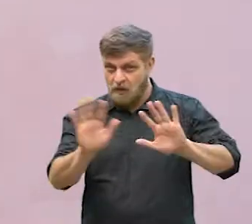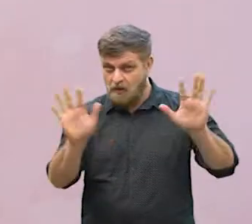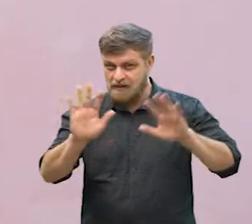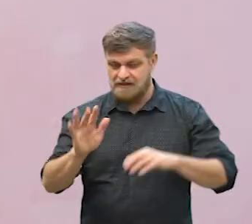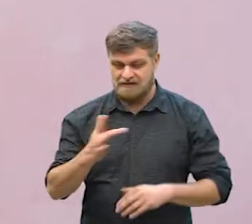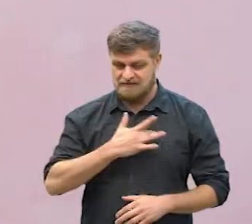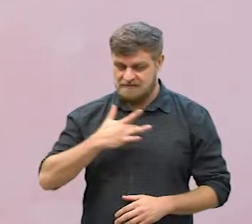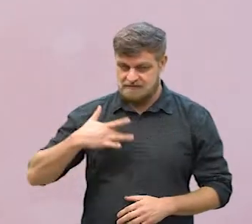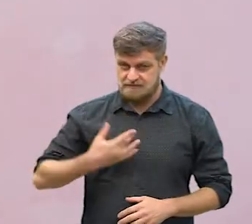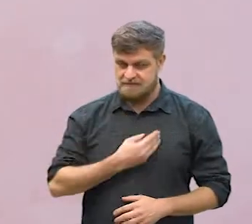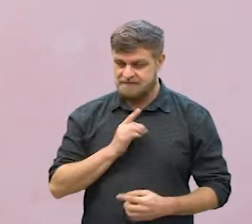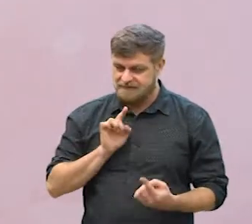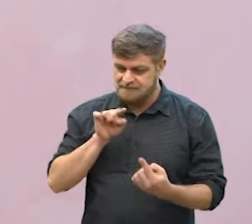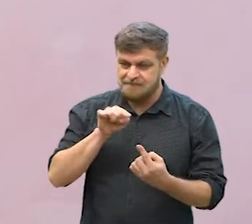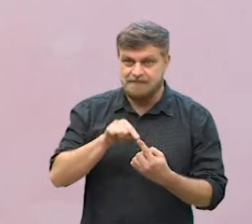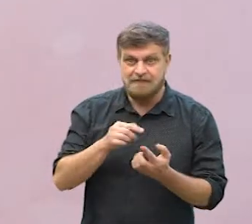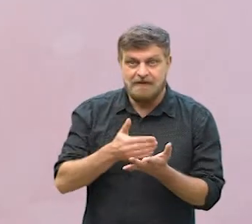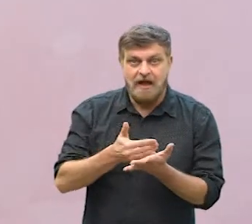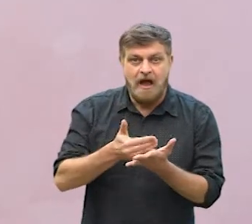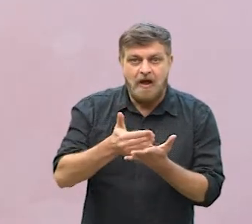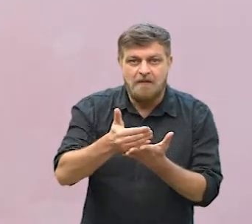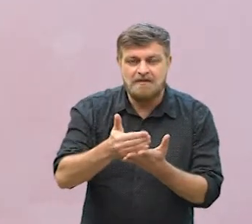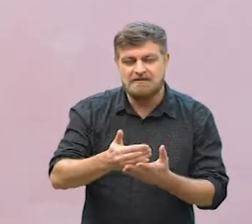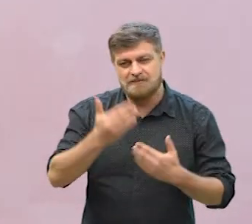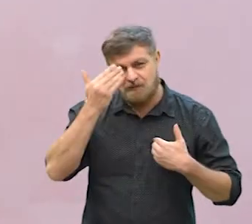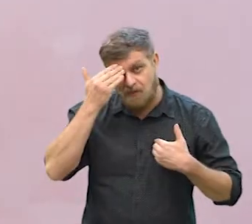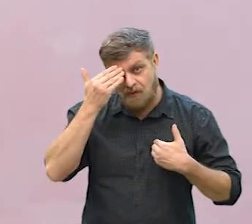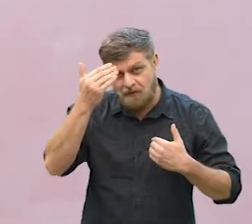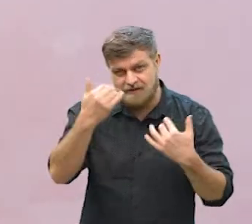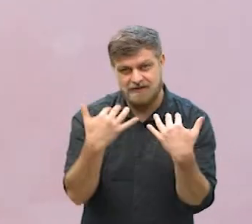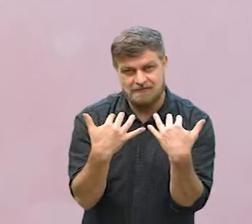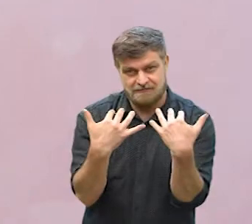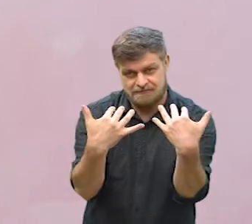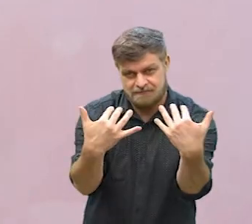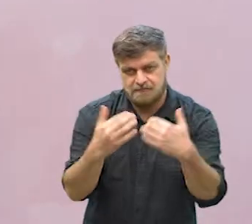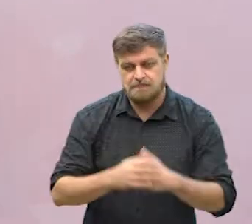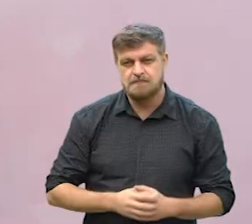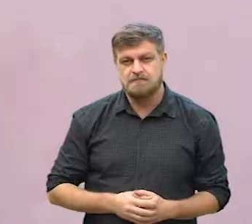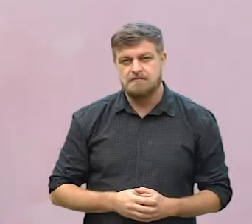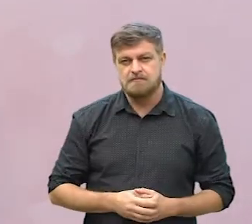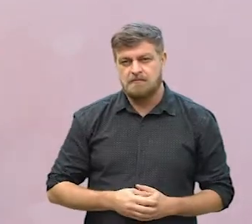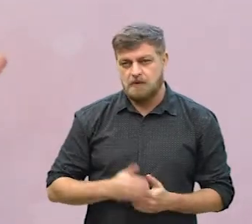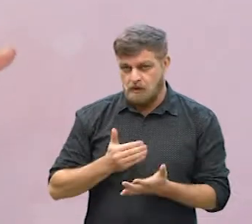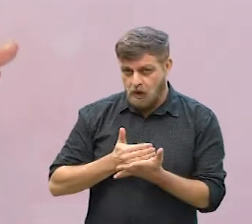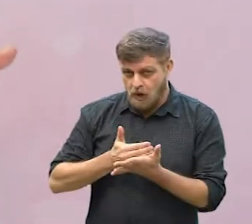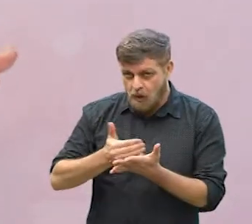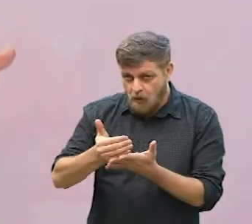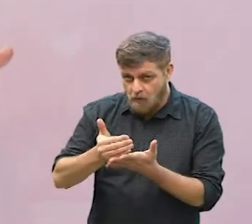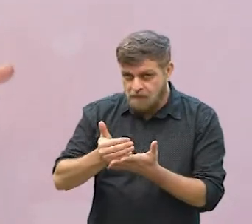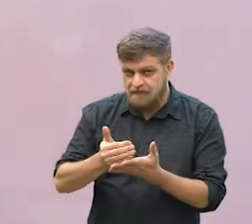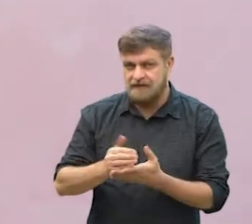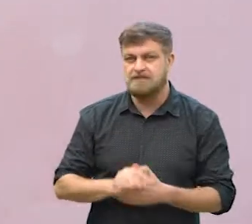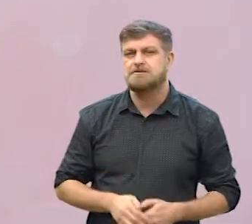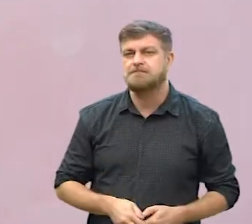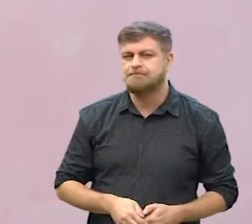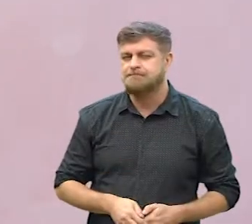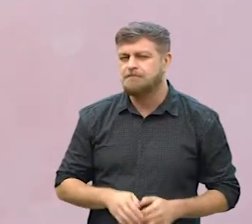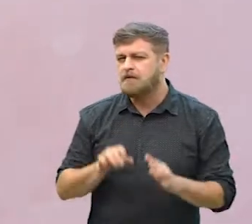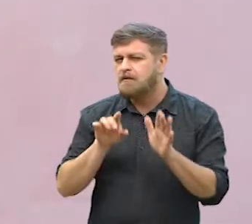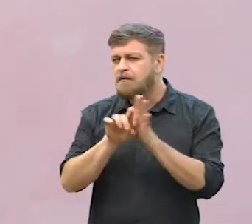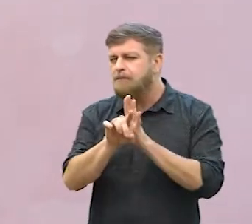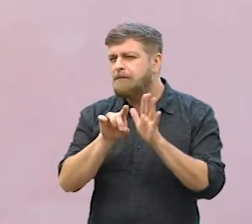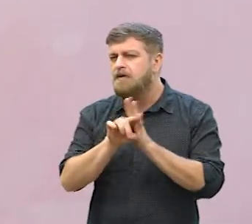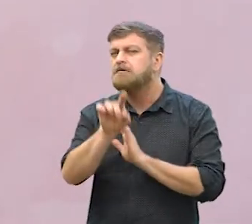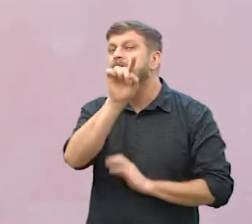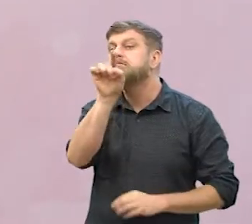Olá, Saúde e Vida começando. A você de casa, muito obrigada pela companhia. E eu já inicio essa edição te fazendo